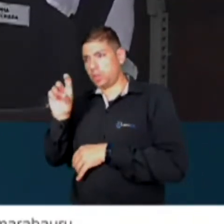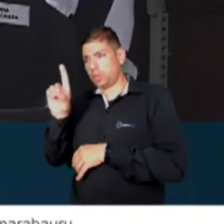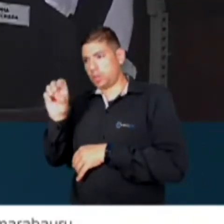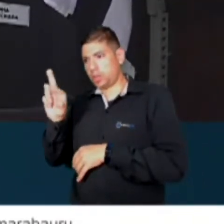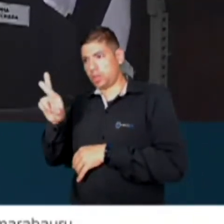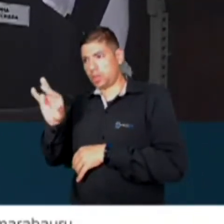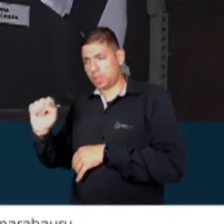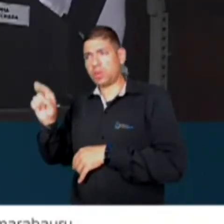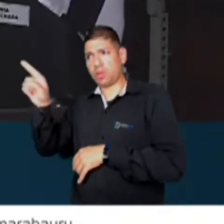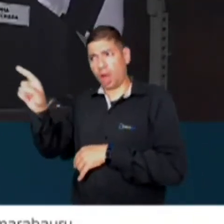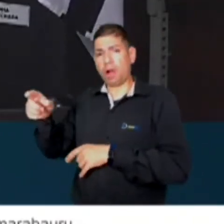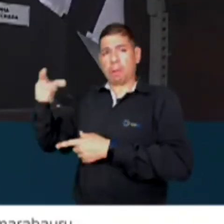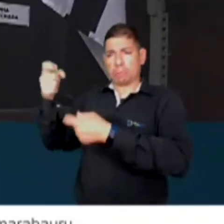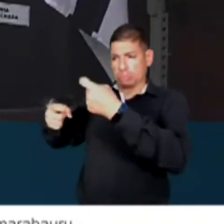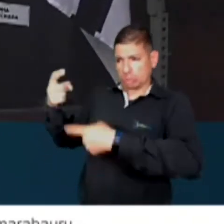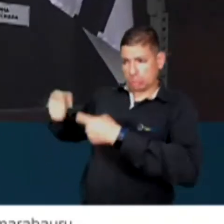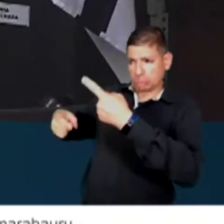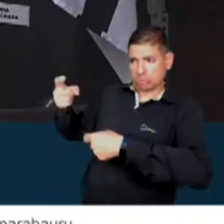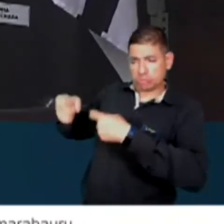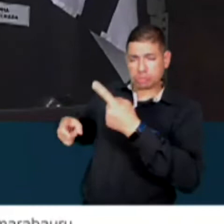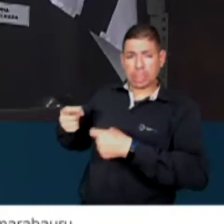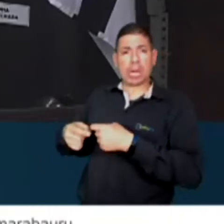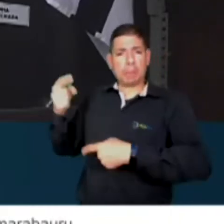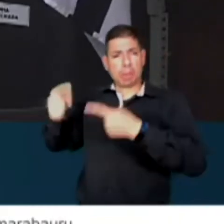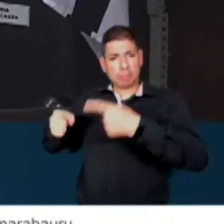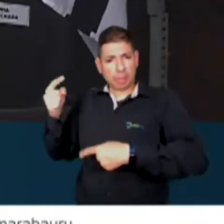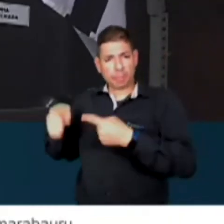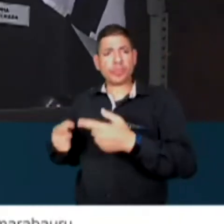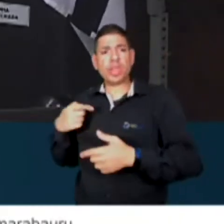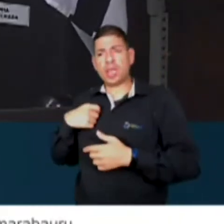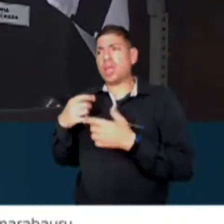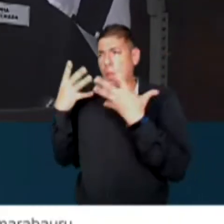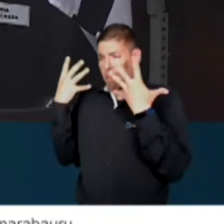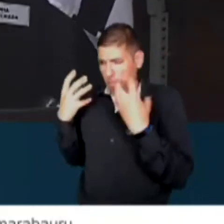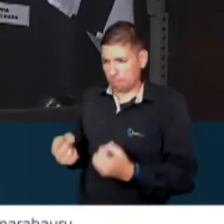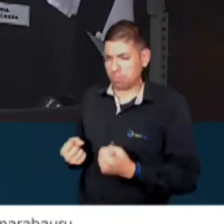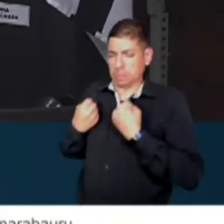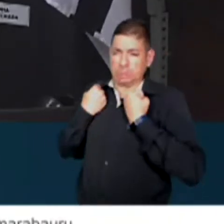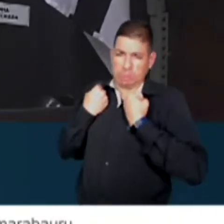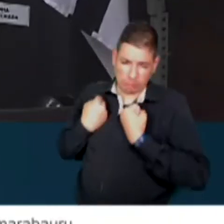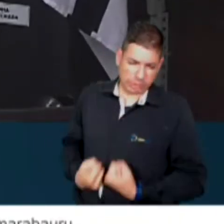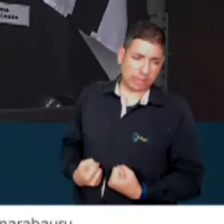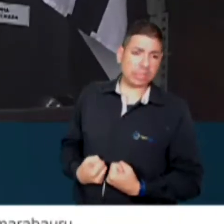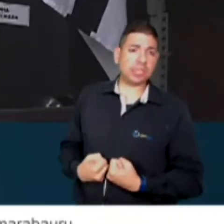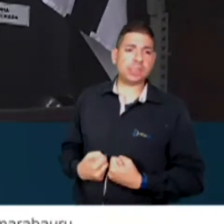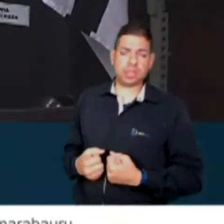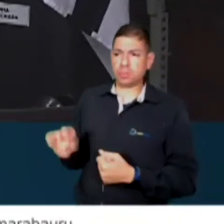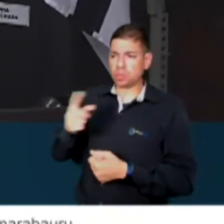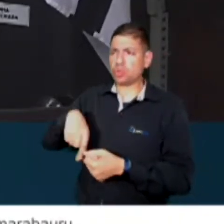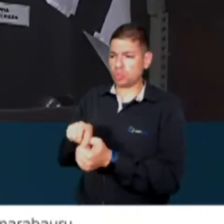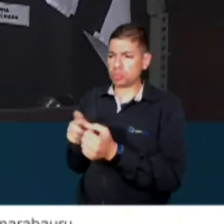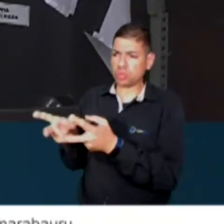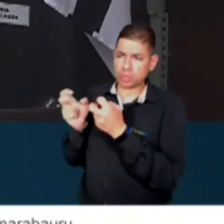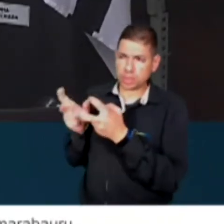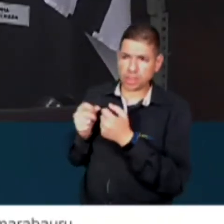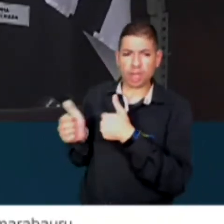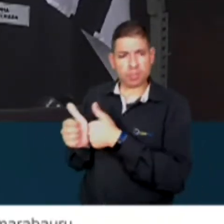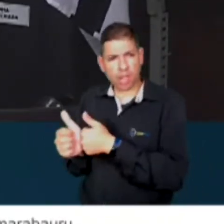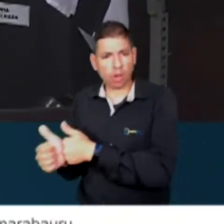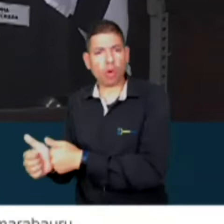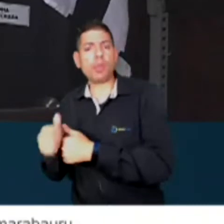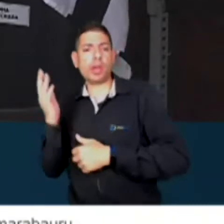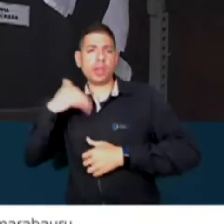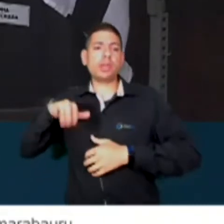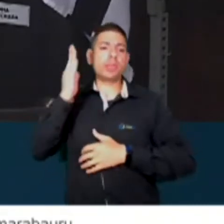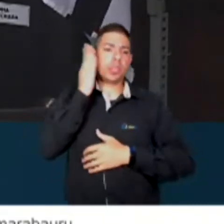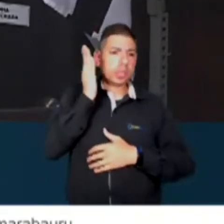um fardo árduo, mas eu tenho certeza que quem acompanha, quem percebe, a gente está realmente disposto com que a